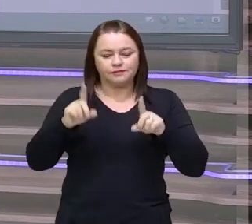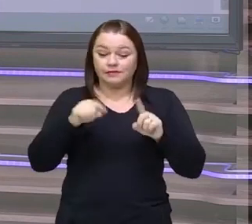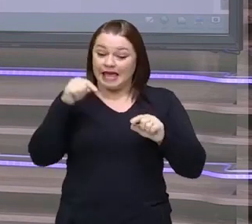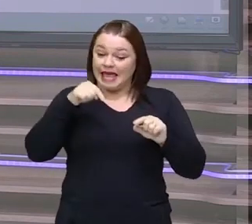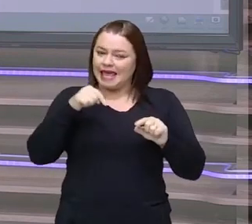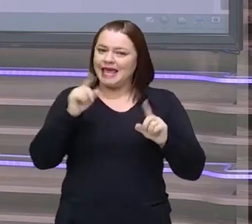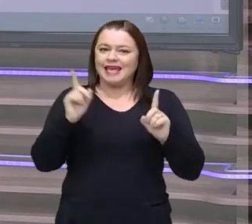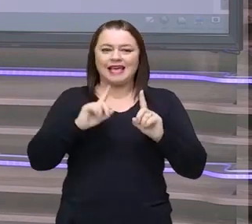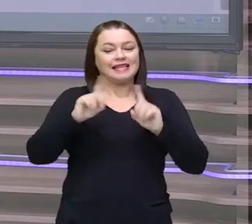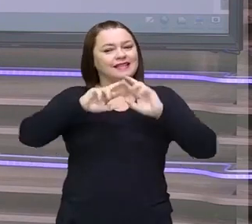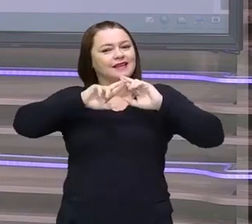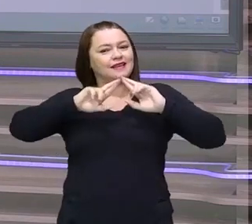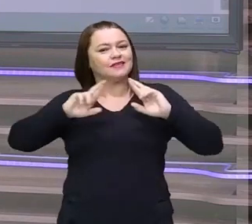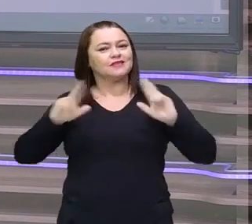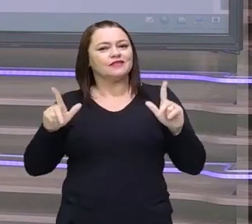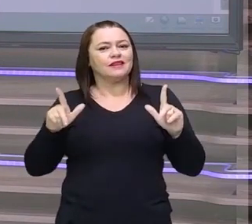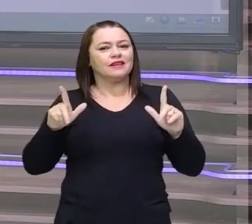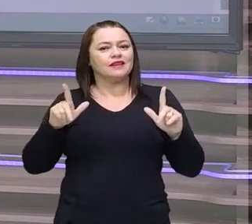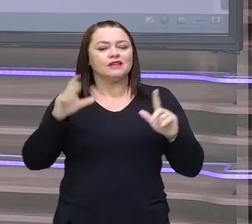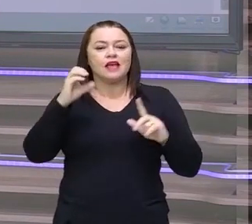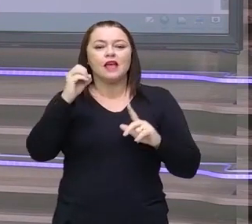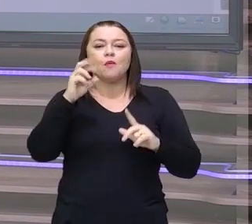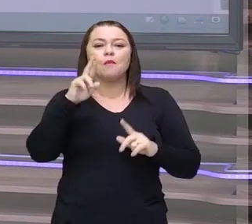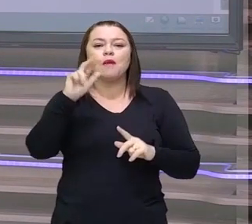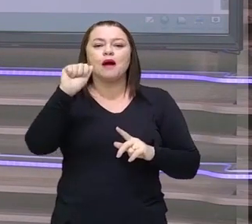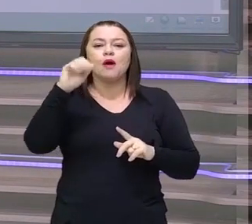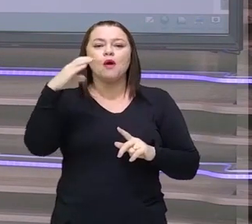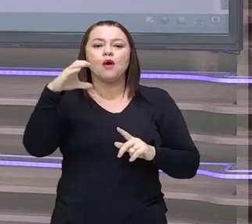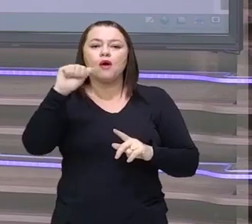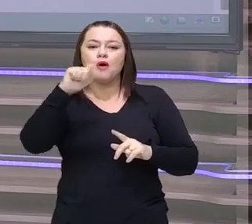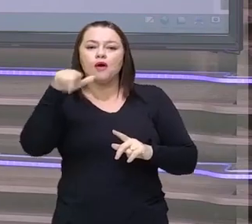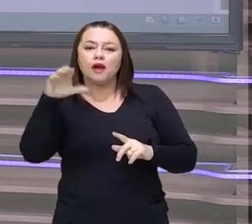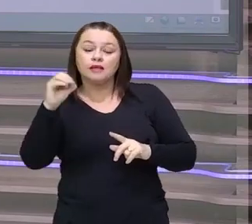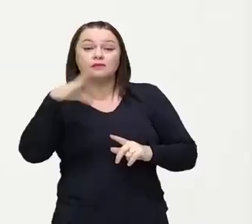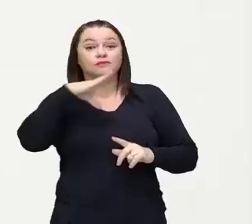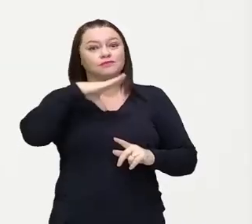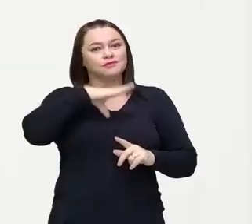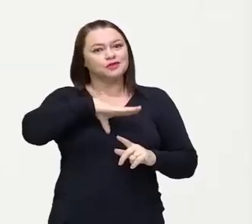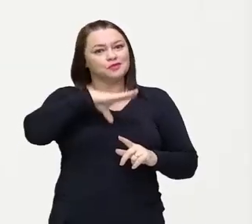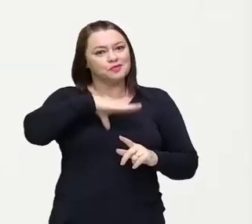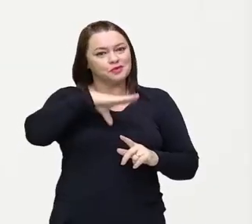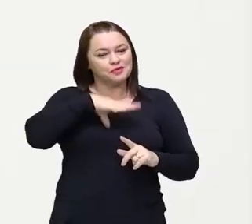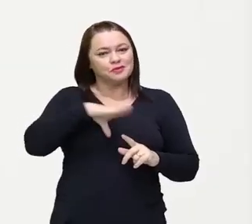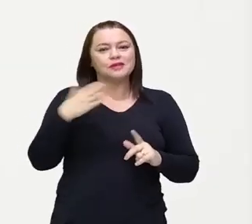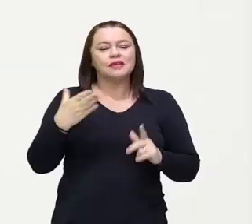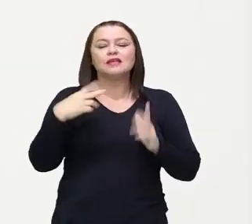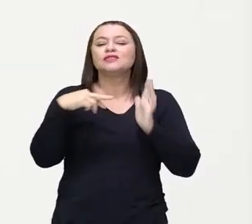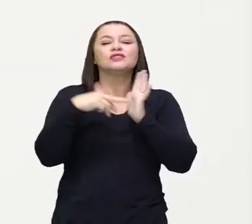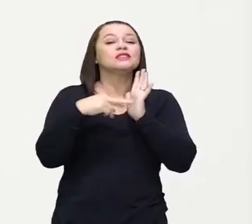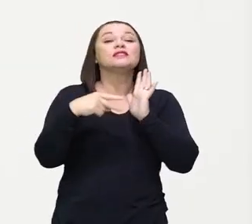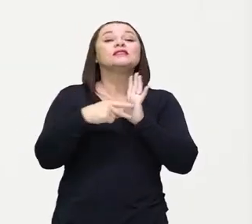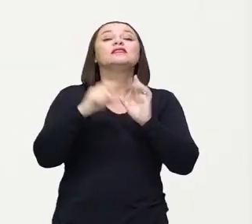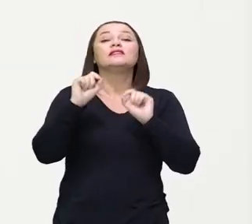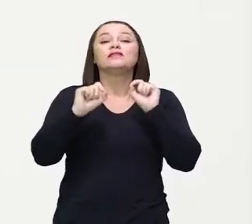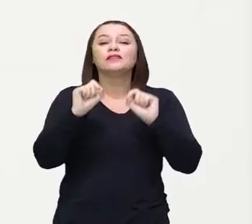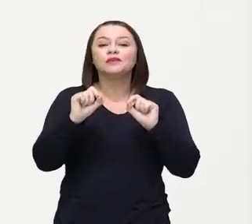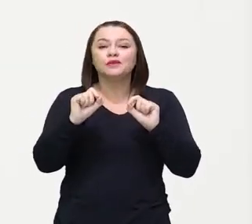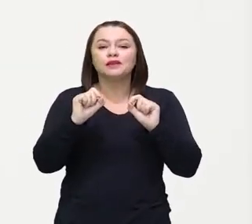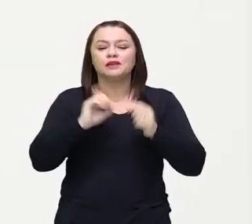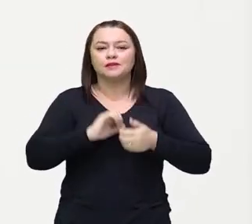falando aqui é a oração da língua portuguesa, que significa isso aqui, ó.